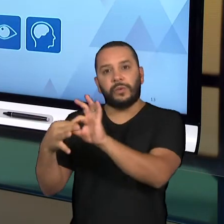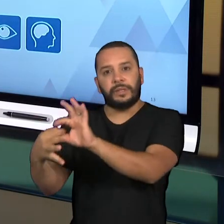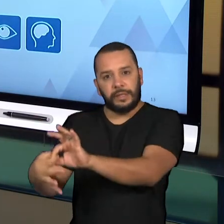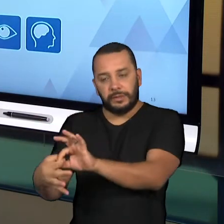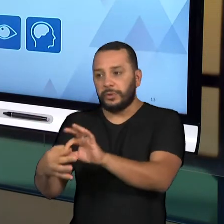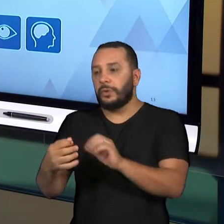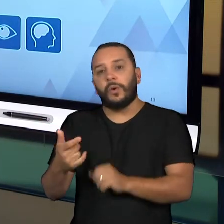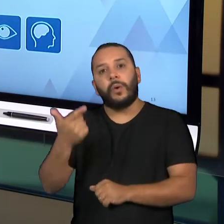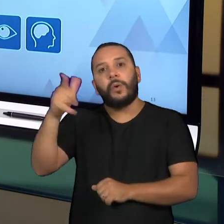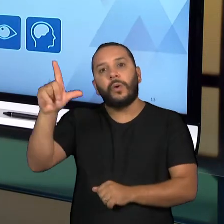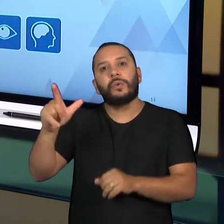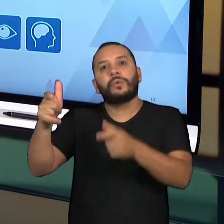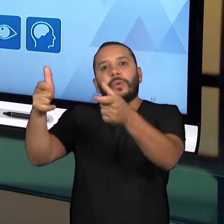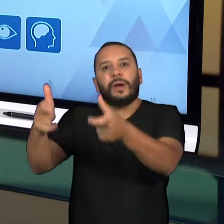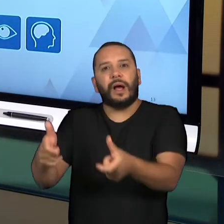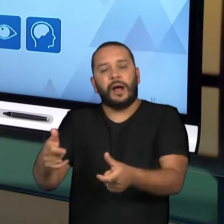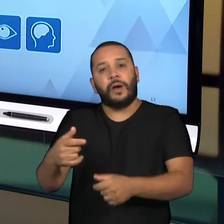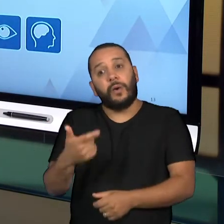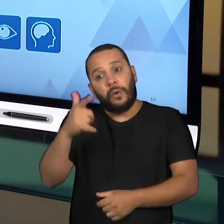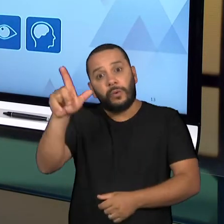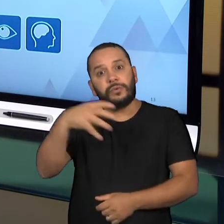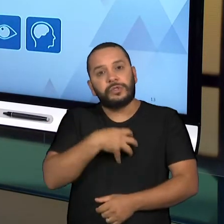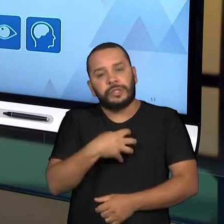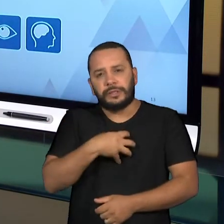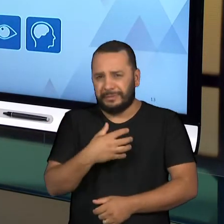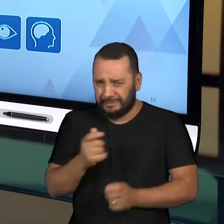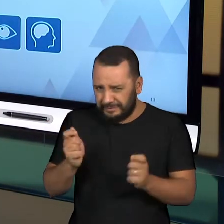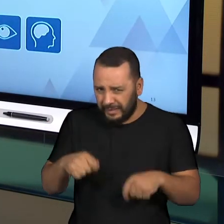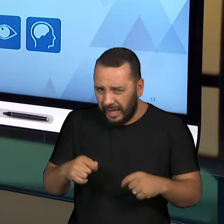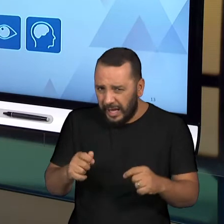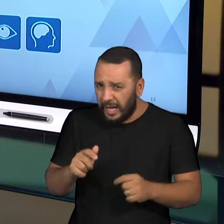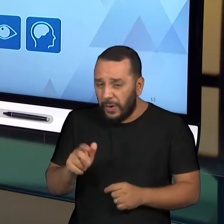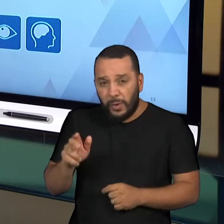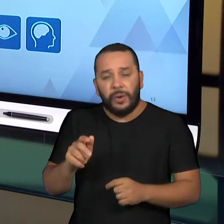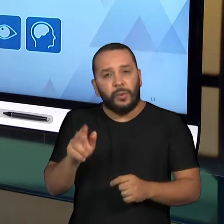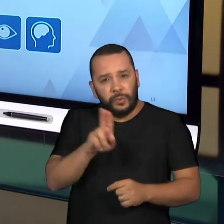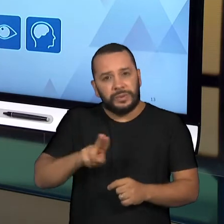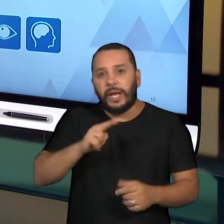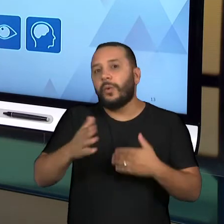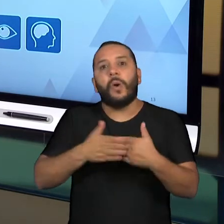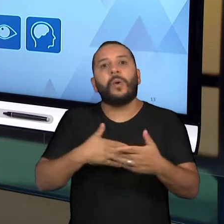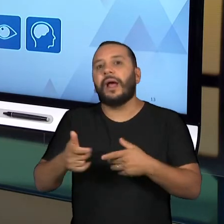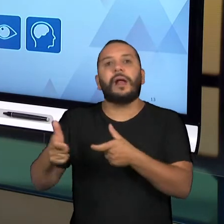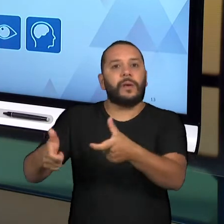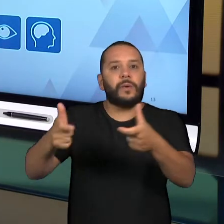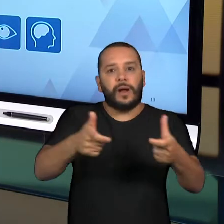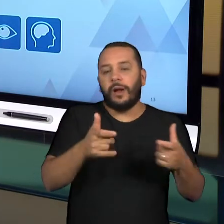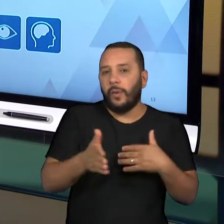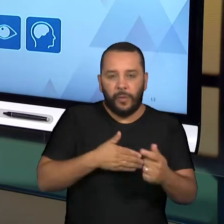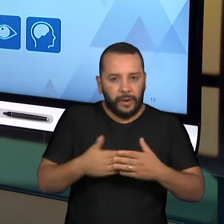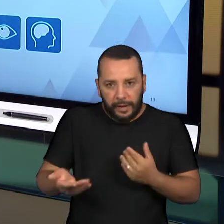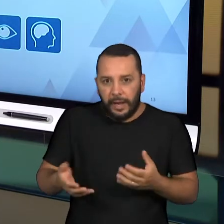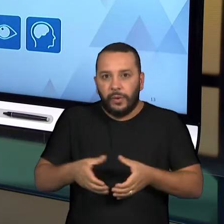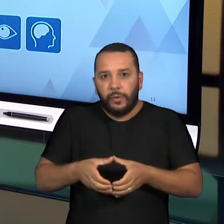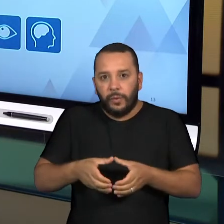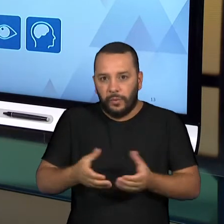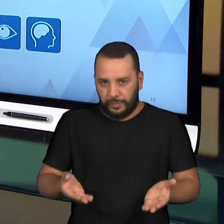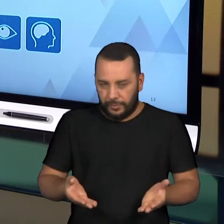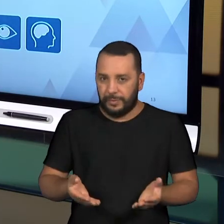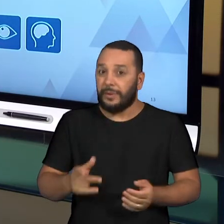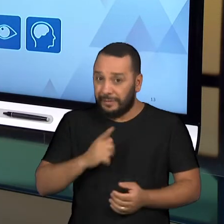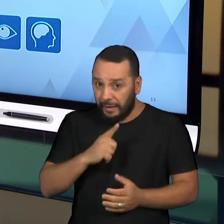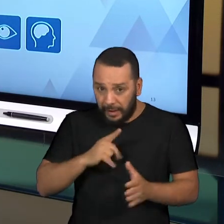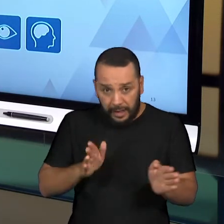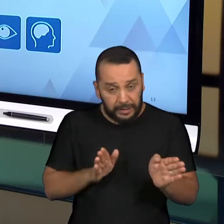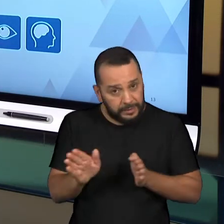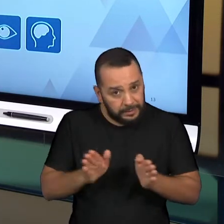formas é fácil que ela seja utilizada novamente e ela prevê questões relacionadas